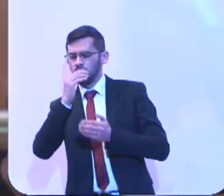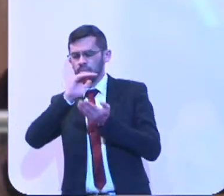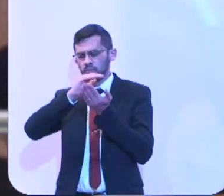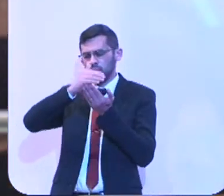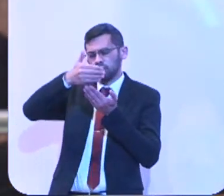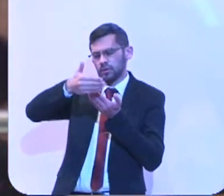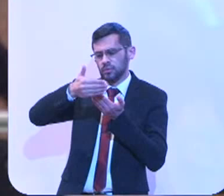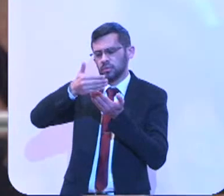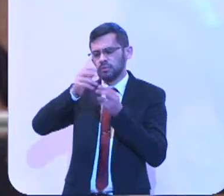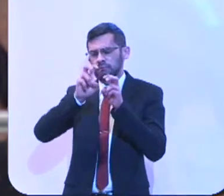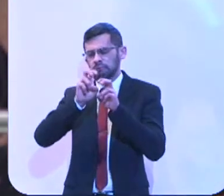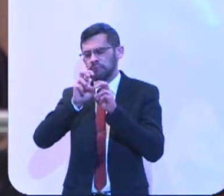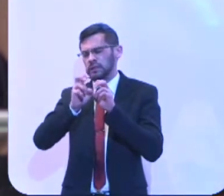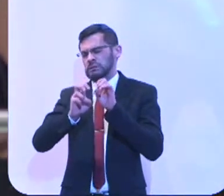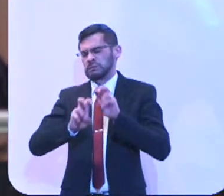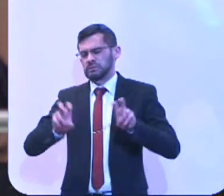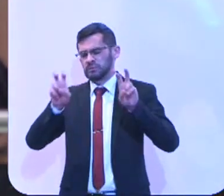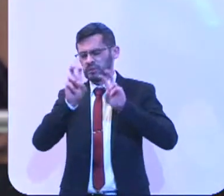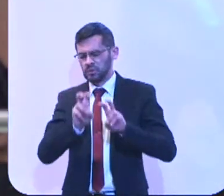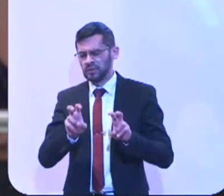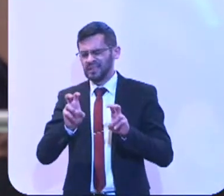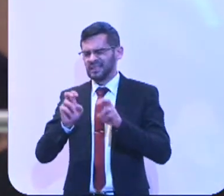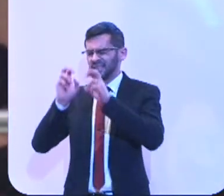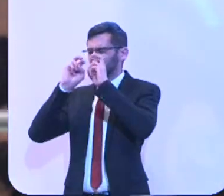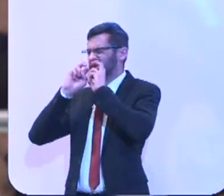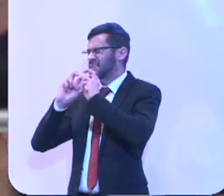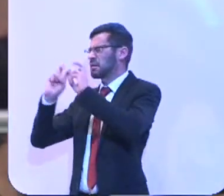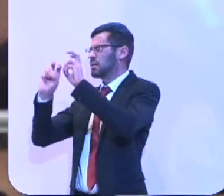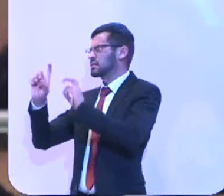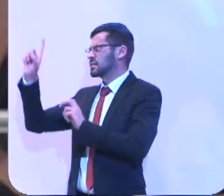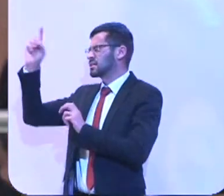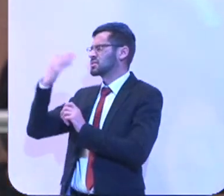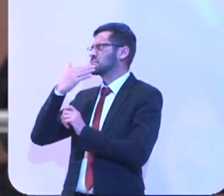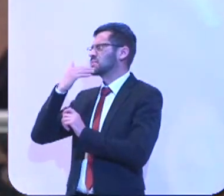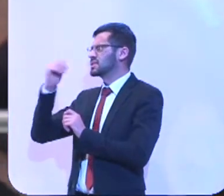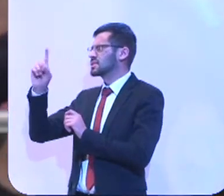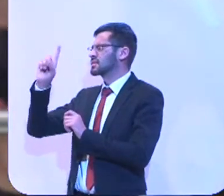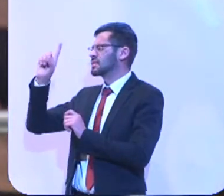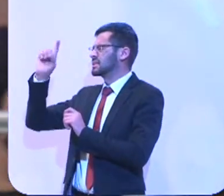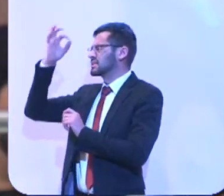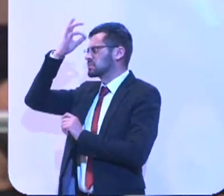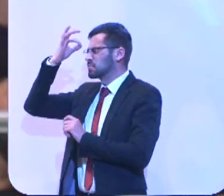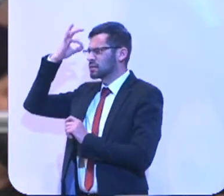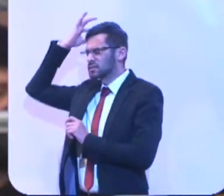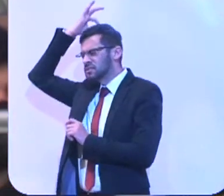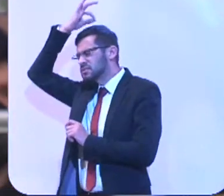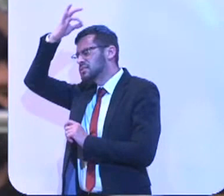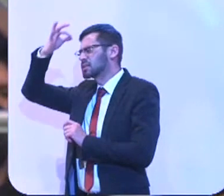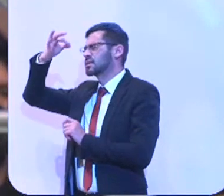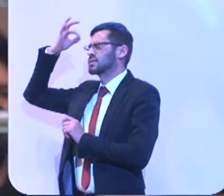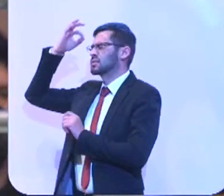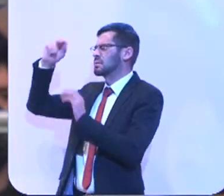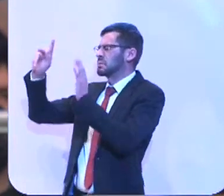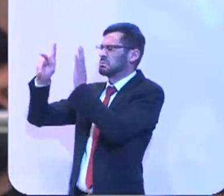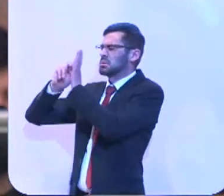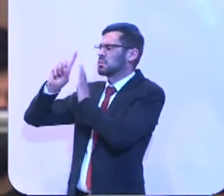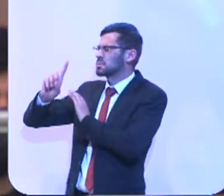computador, que estão clamando, estão pedindo, Espírito Santo de